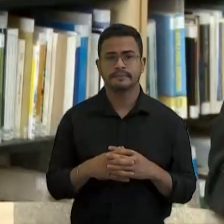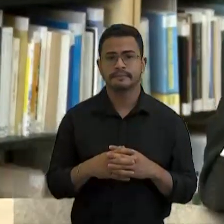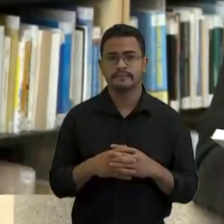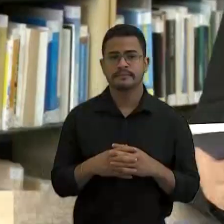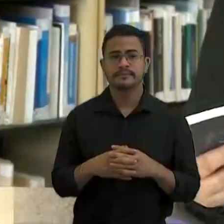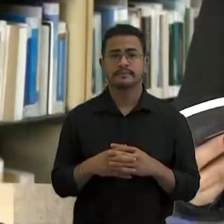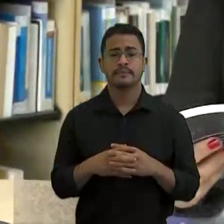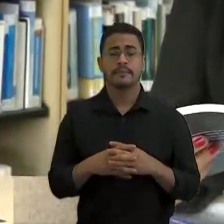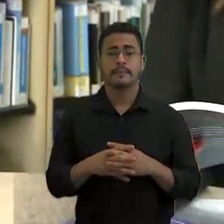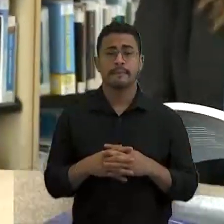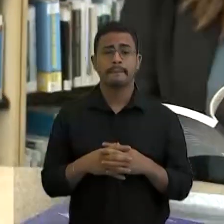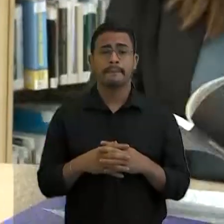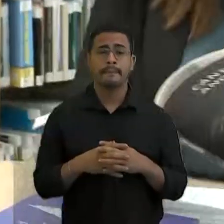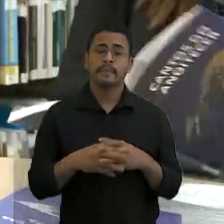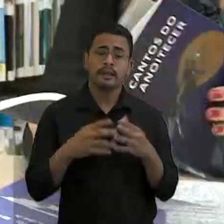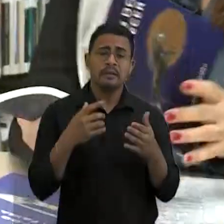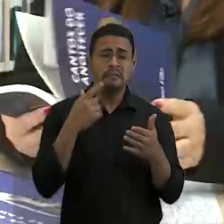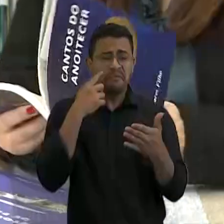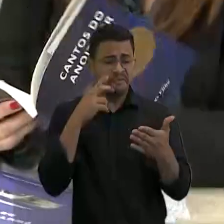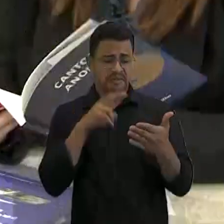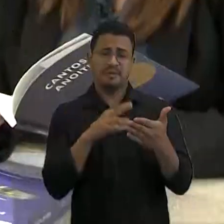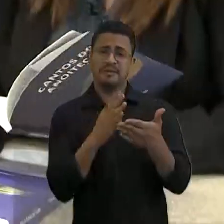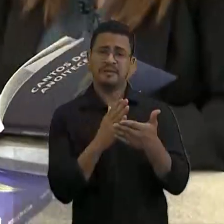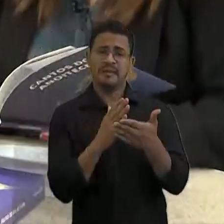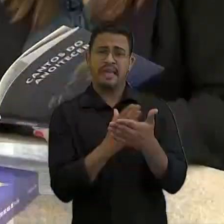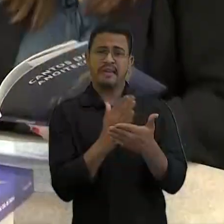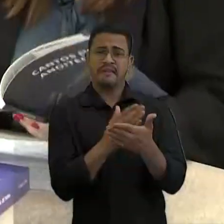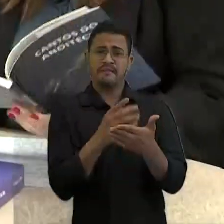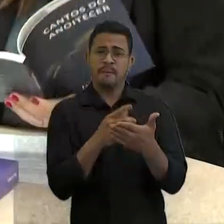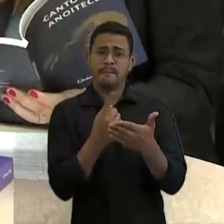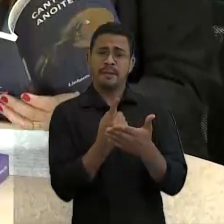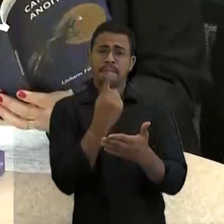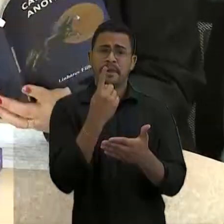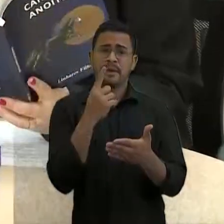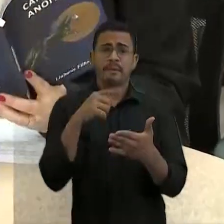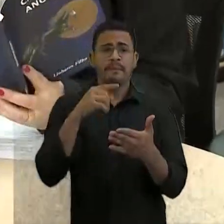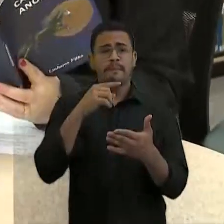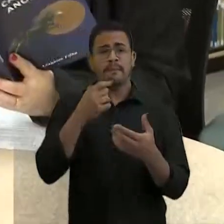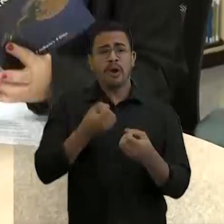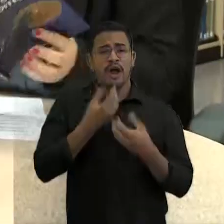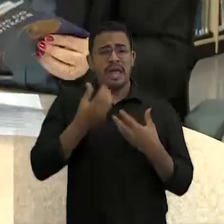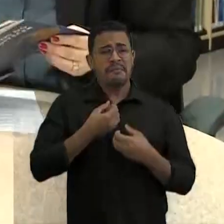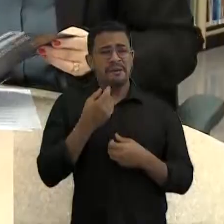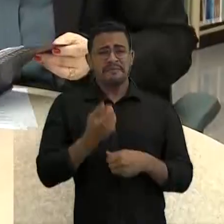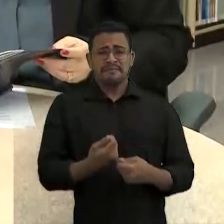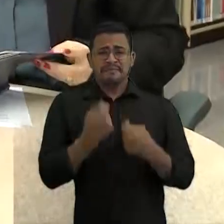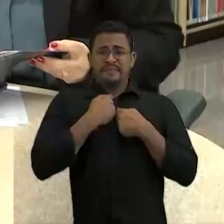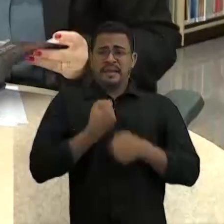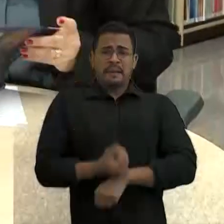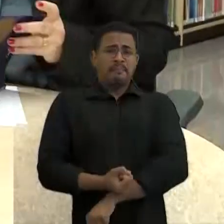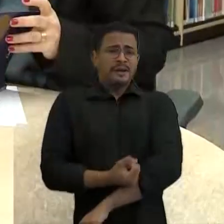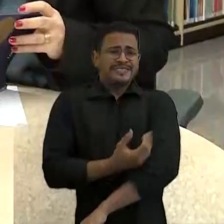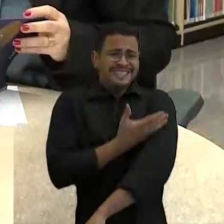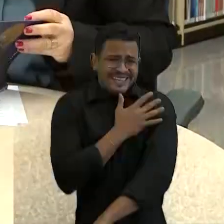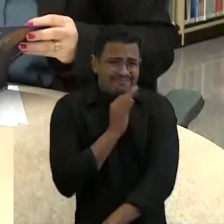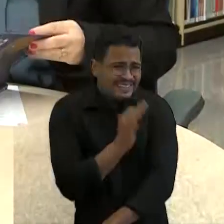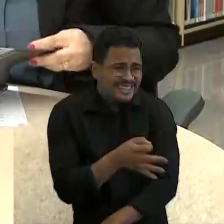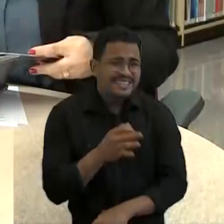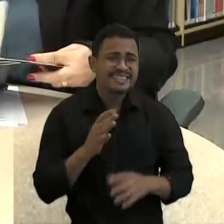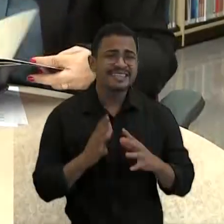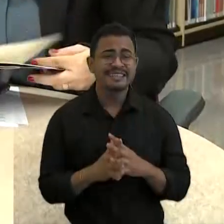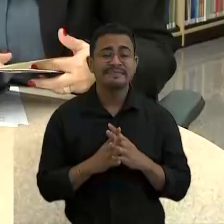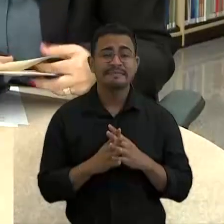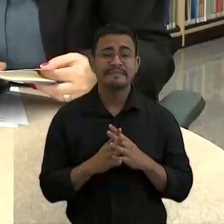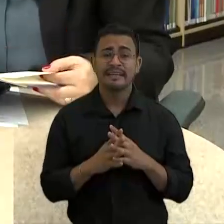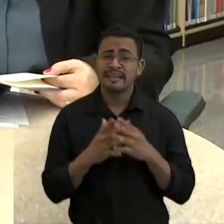A gente já abre aqui o livro com um poema desses, assim, emocionante, né? Diz lindo. Respeito ao assunto